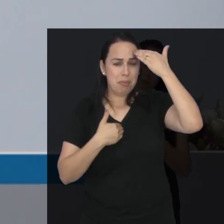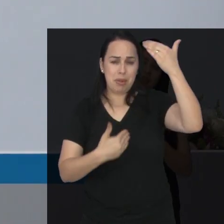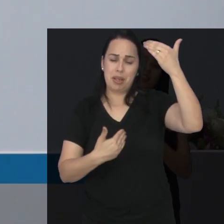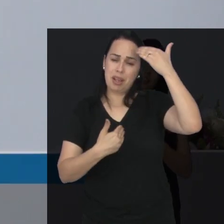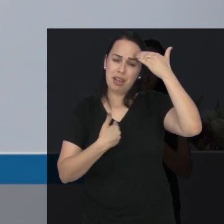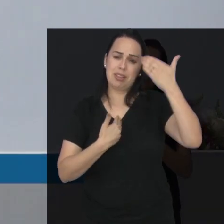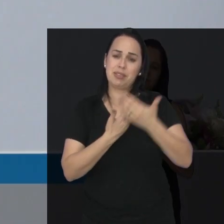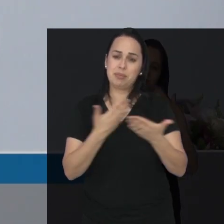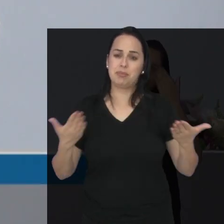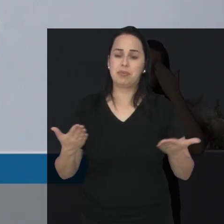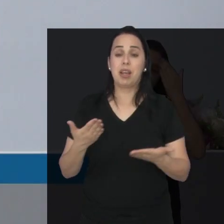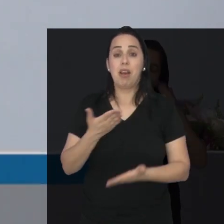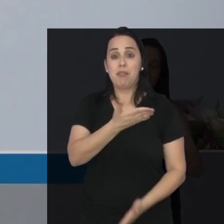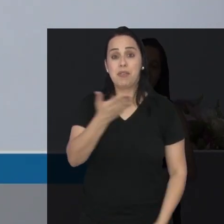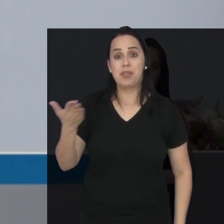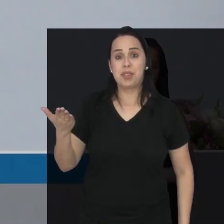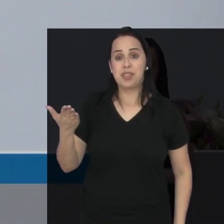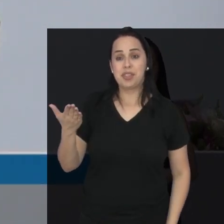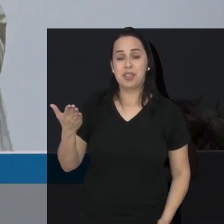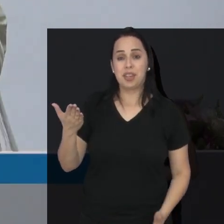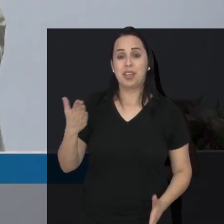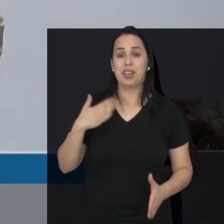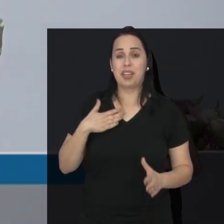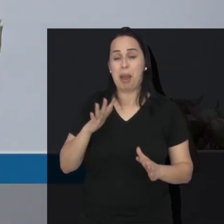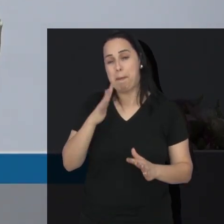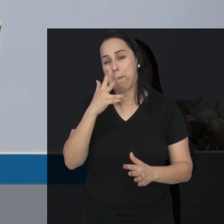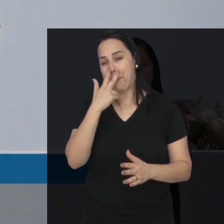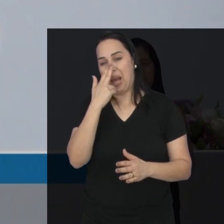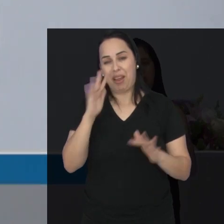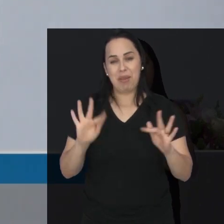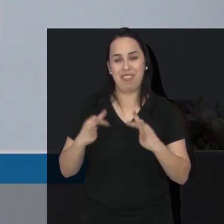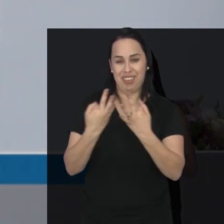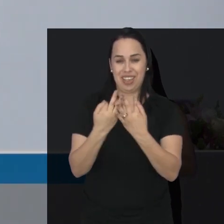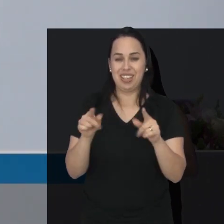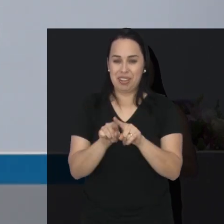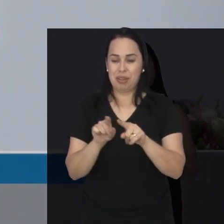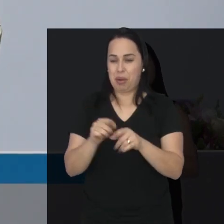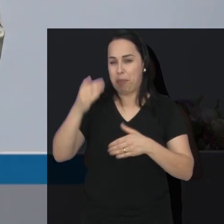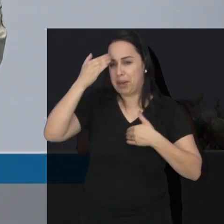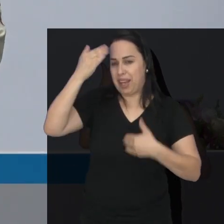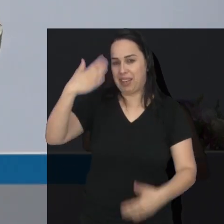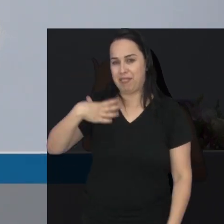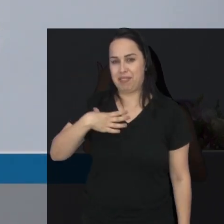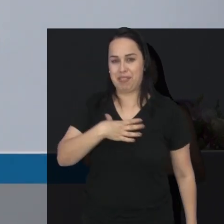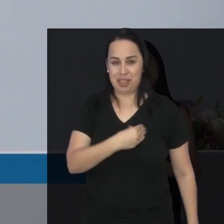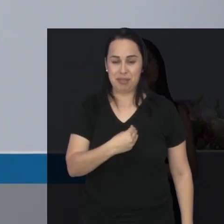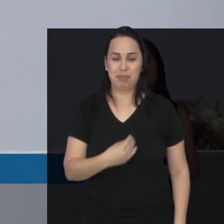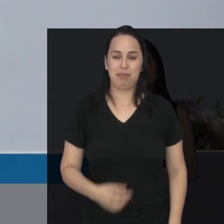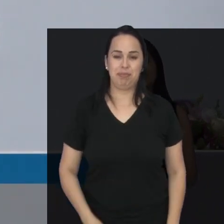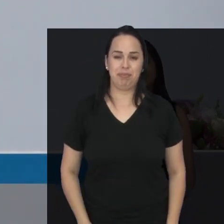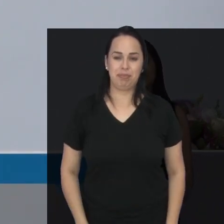moleque. Obrigada. E a vocês que fazem parte da minha família também. Obrigada, filha.